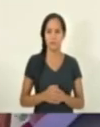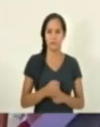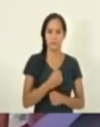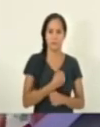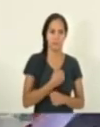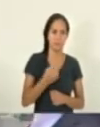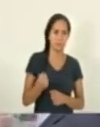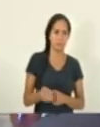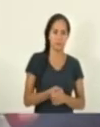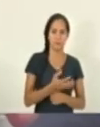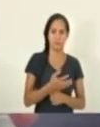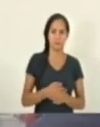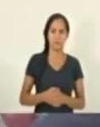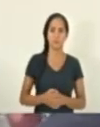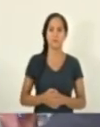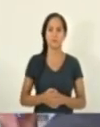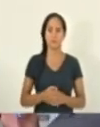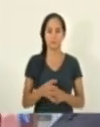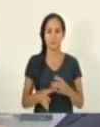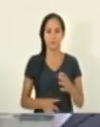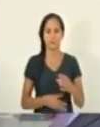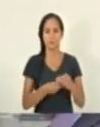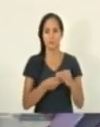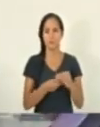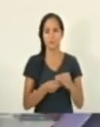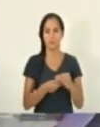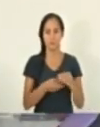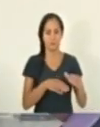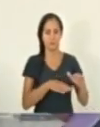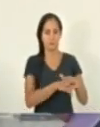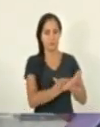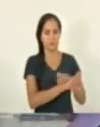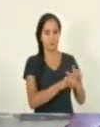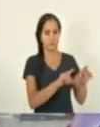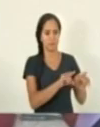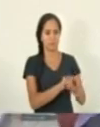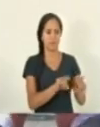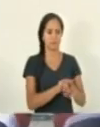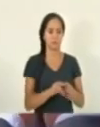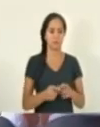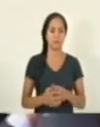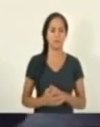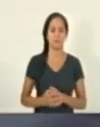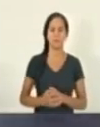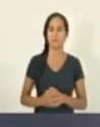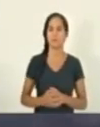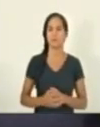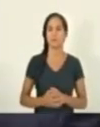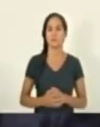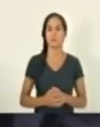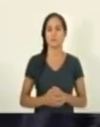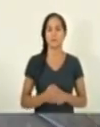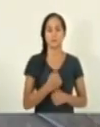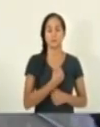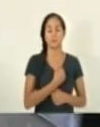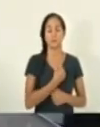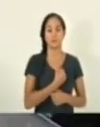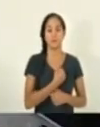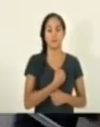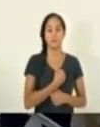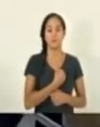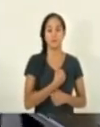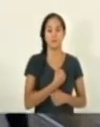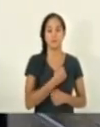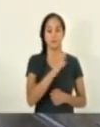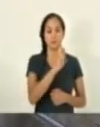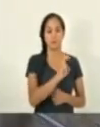Ok, deferido. Tá, então, suprimindo. Arquivá-lo também, tá, presidente? Arquivar a matéria de número. Projeto de lei de